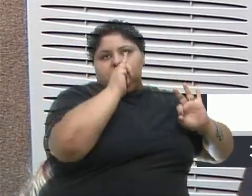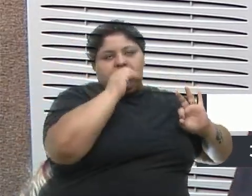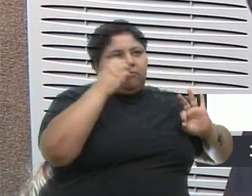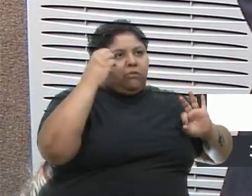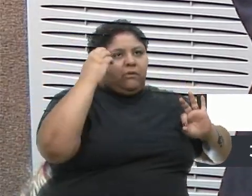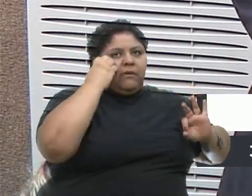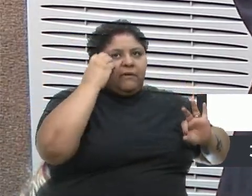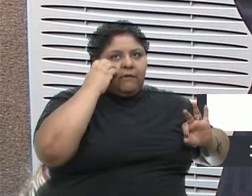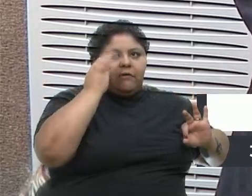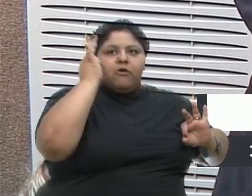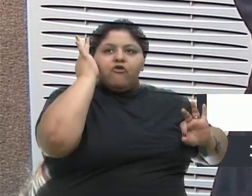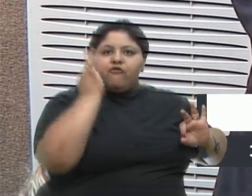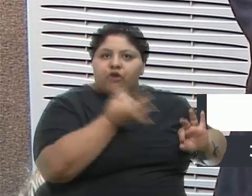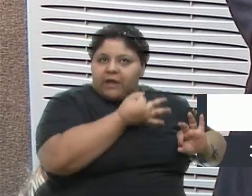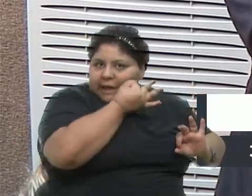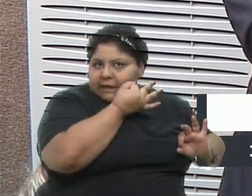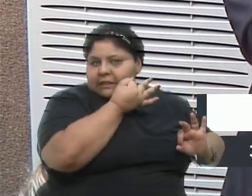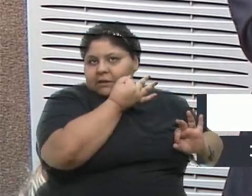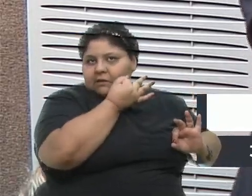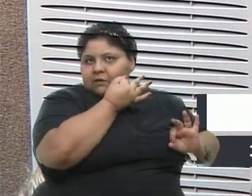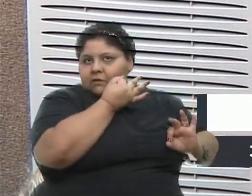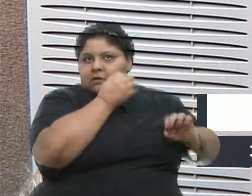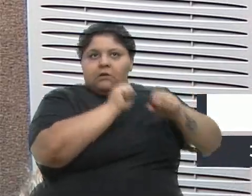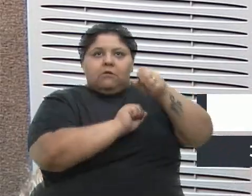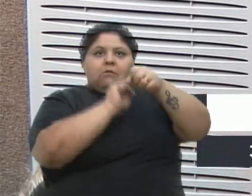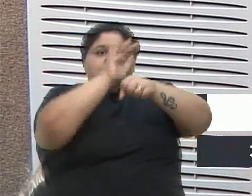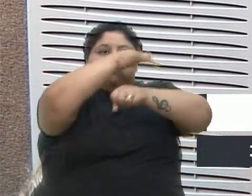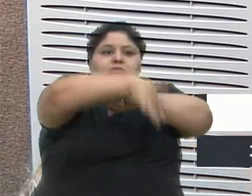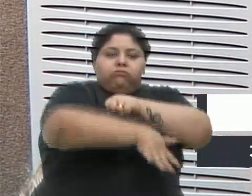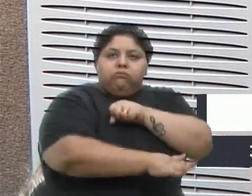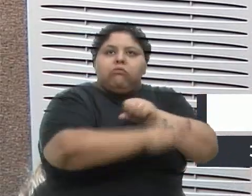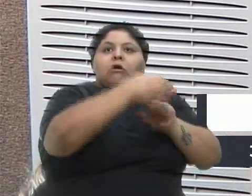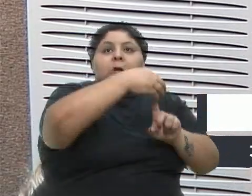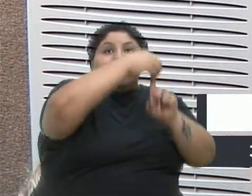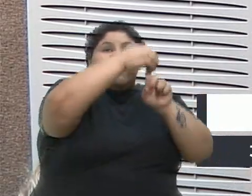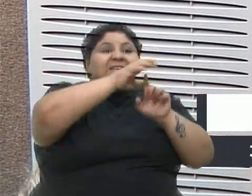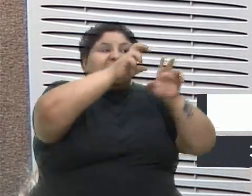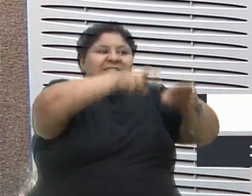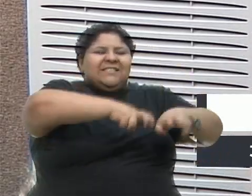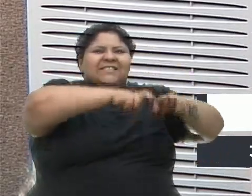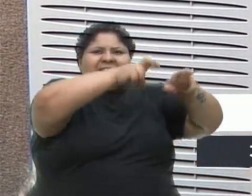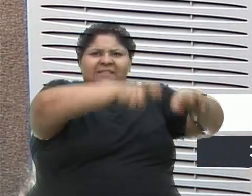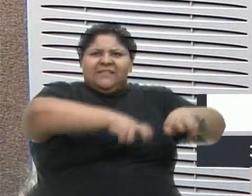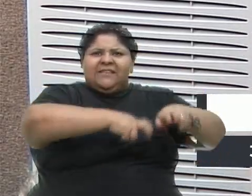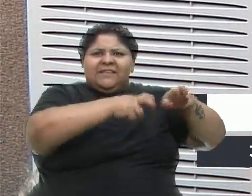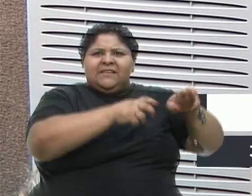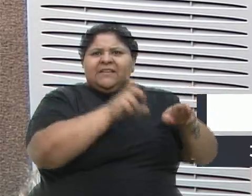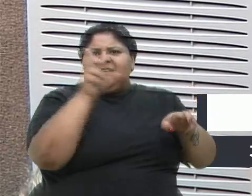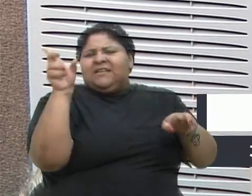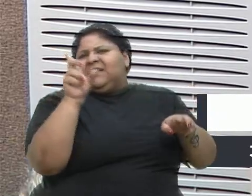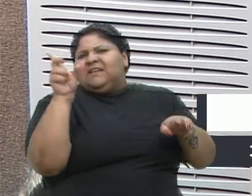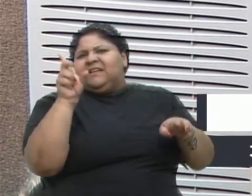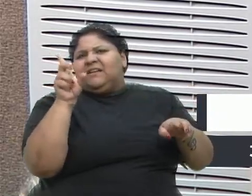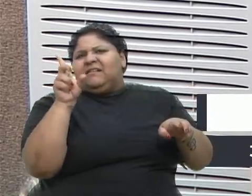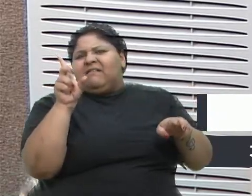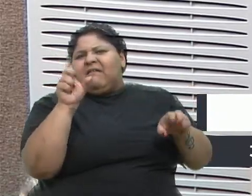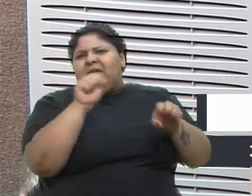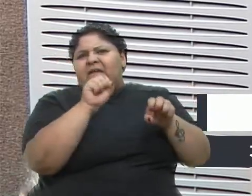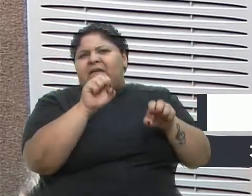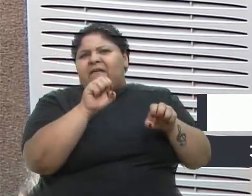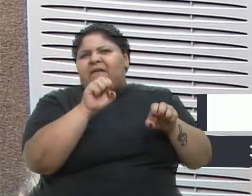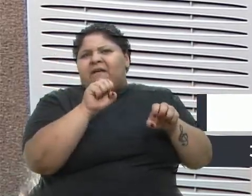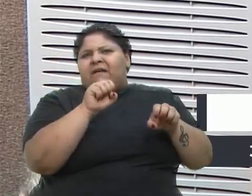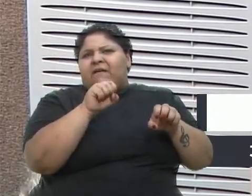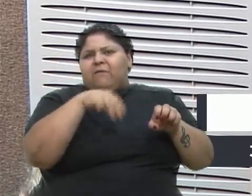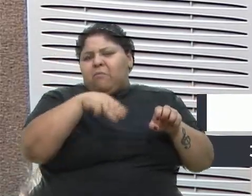Rec, Forqueta, Galópolis, principalmente no interior, lá na região de Loreto, Cerro da Glória,